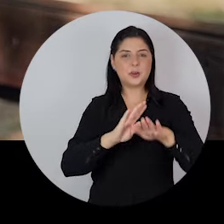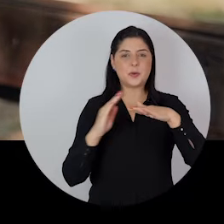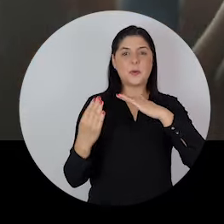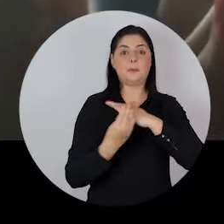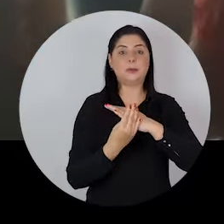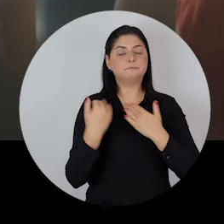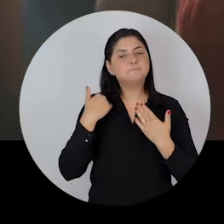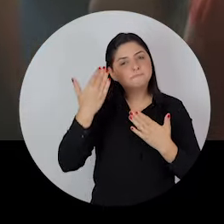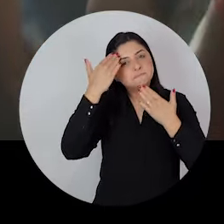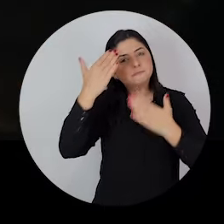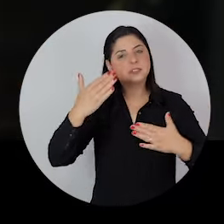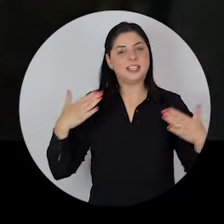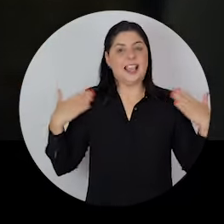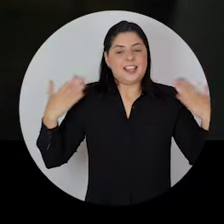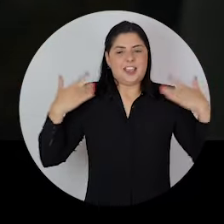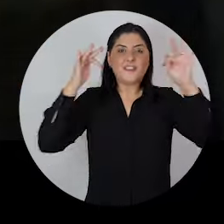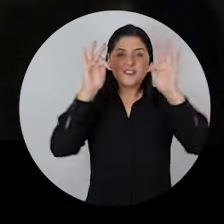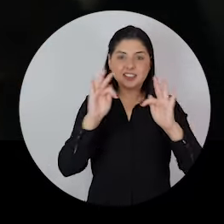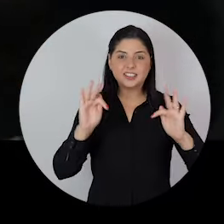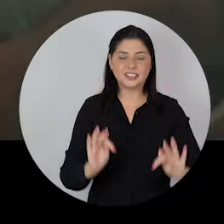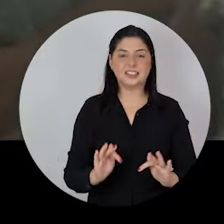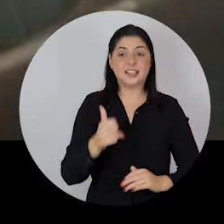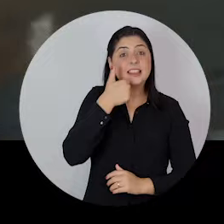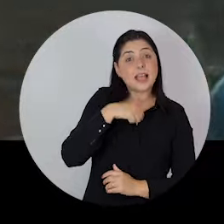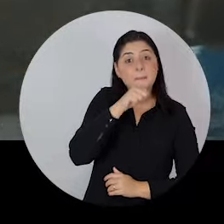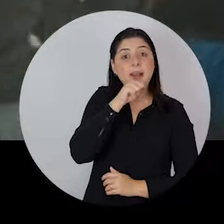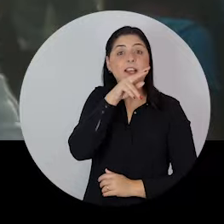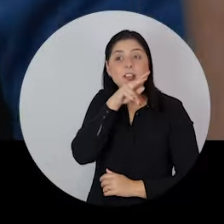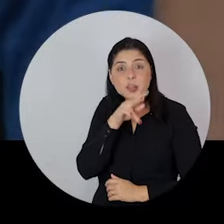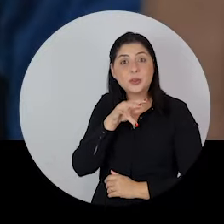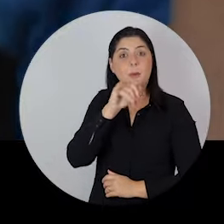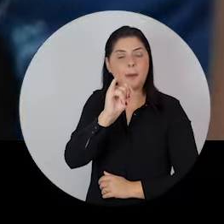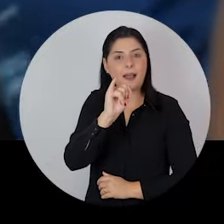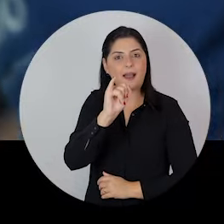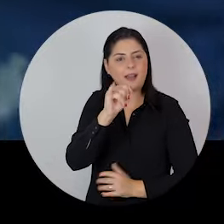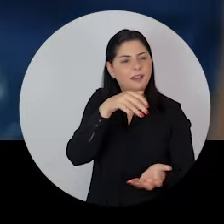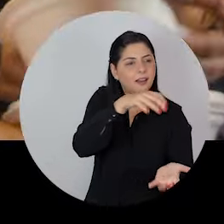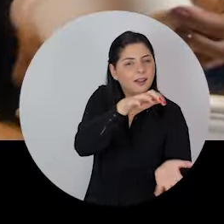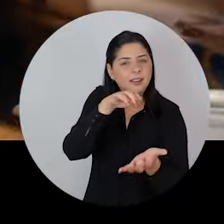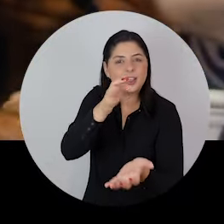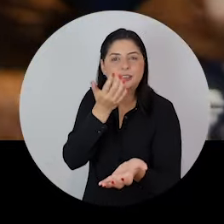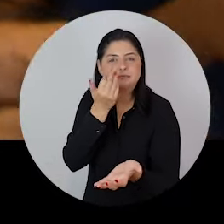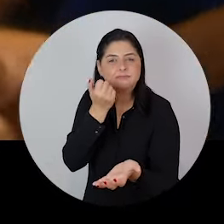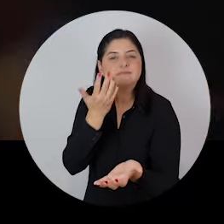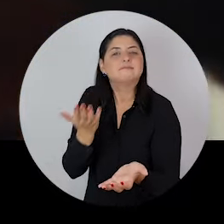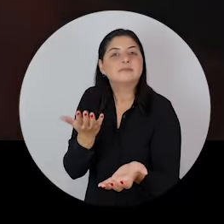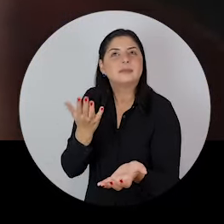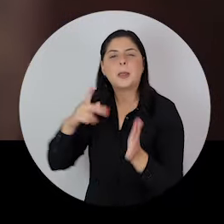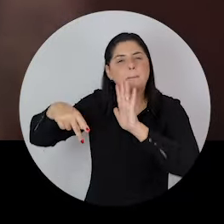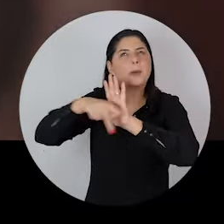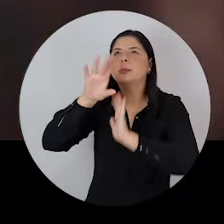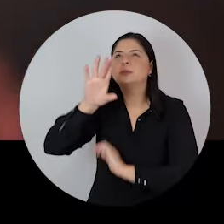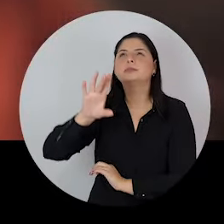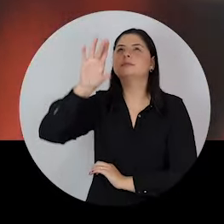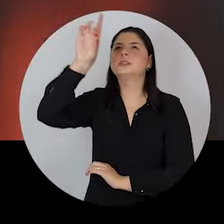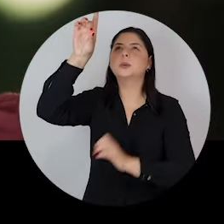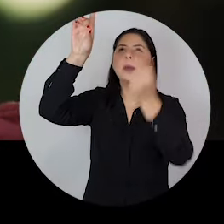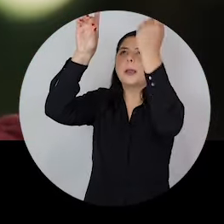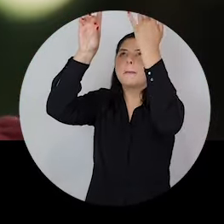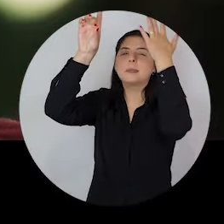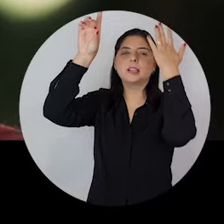no nosso bairro você vê a gratidão alegria e a felicidade da mãe do pai de Tali recebendo é uma coisa que eu falo